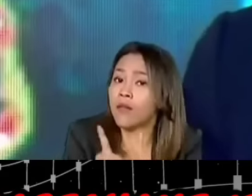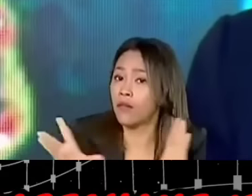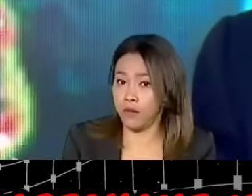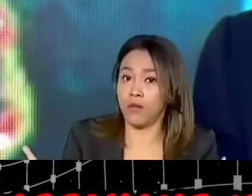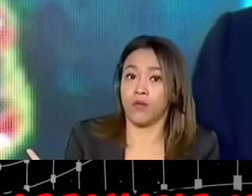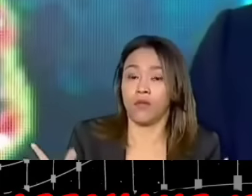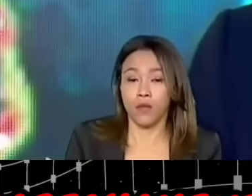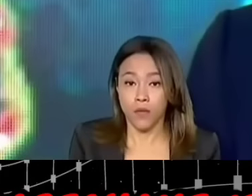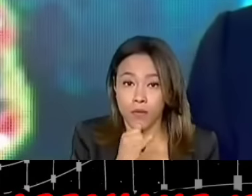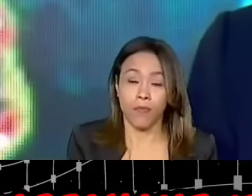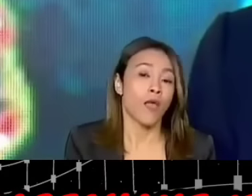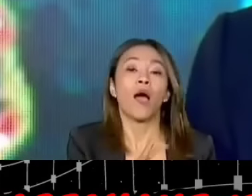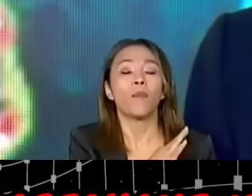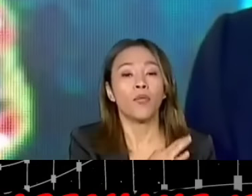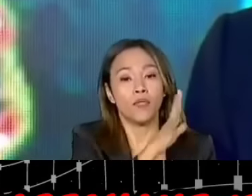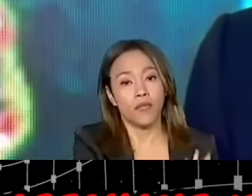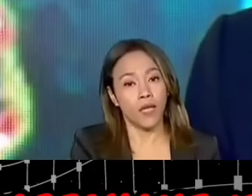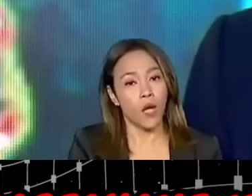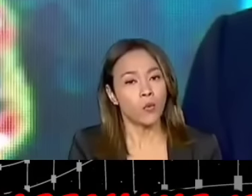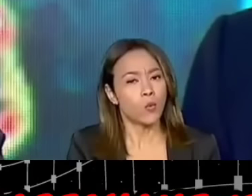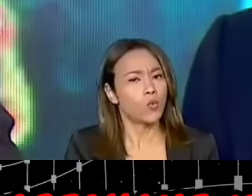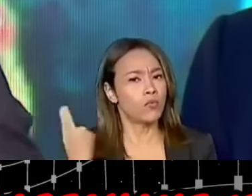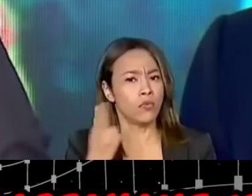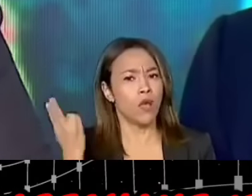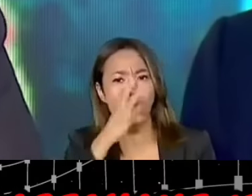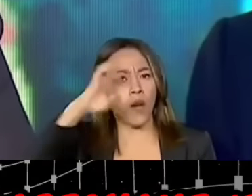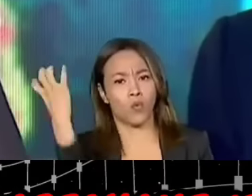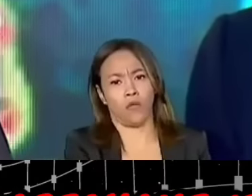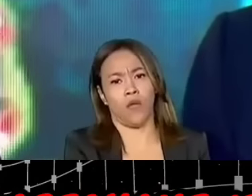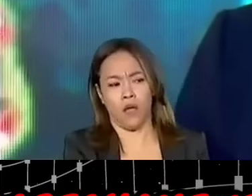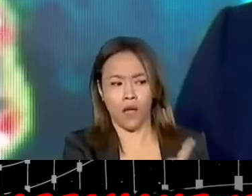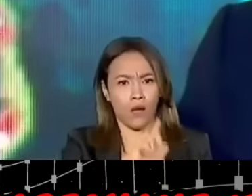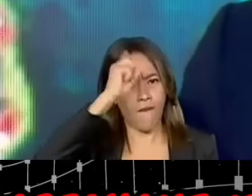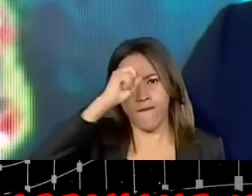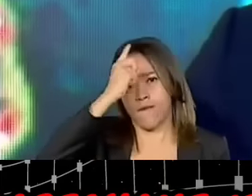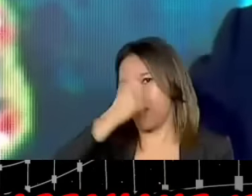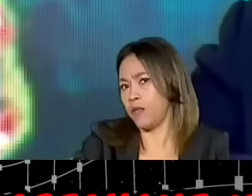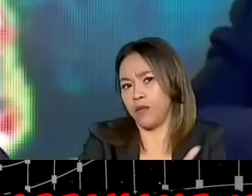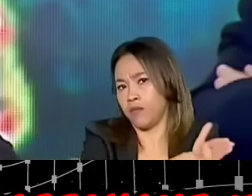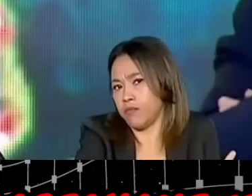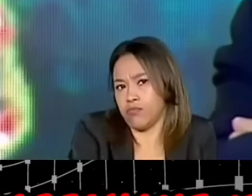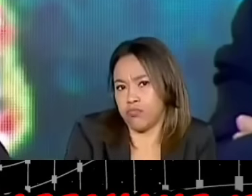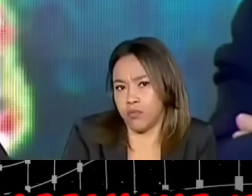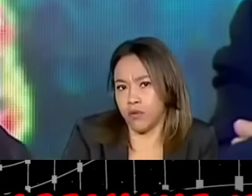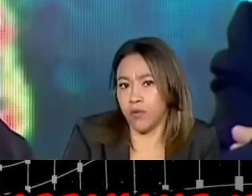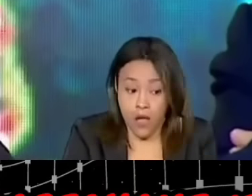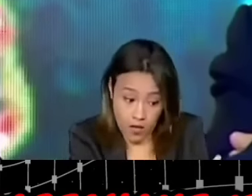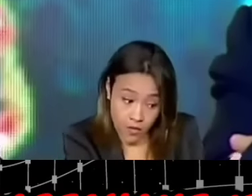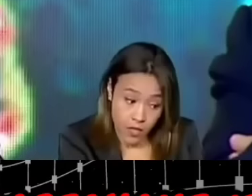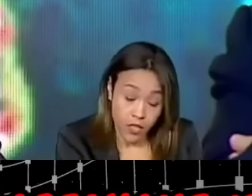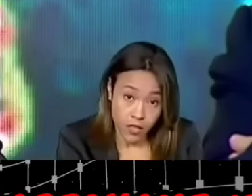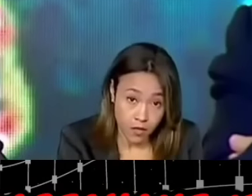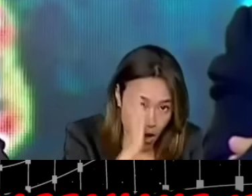E a Polícia Federal não pode ser acusada porque ela não inventa investigação. As investigações nascem